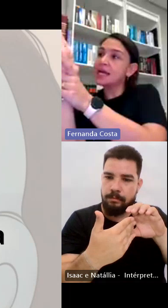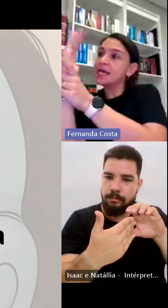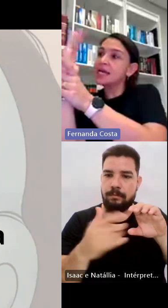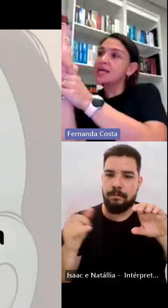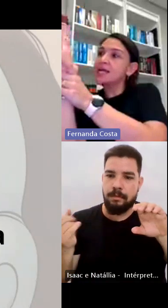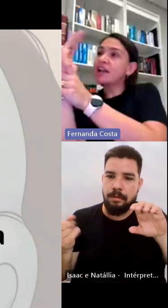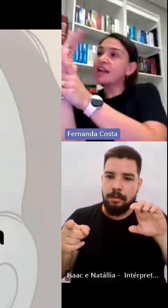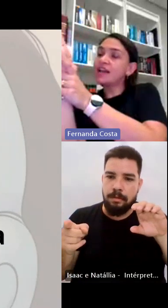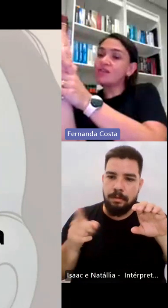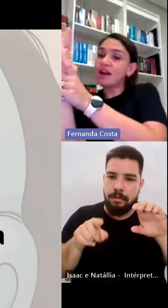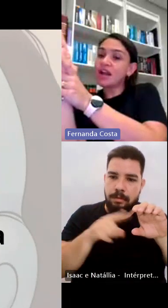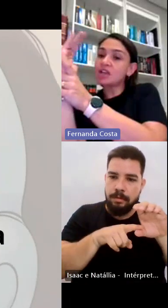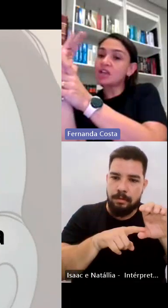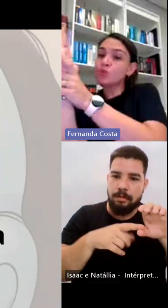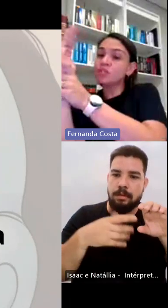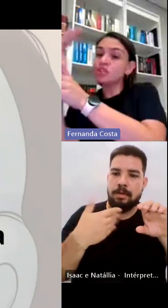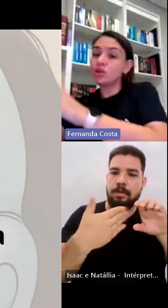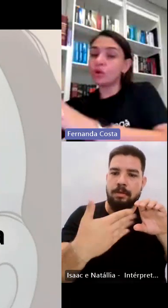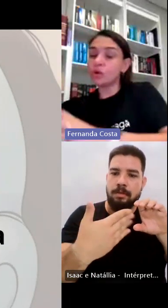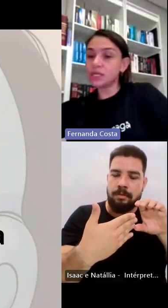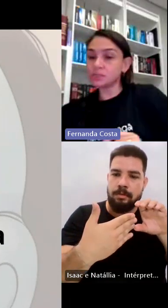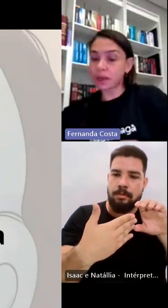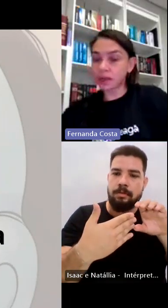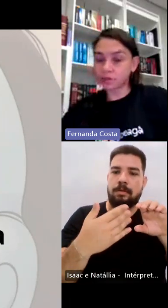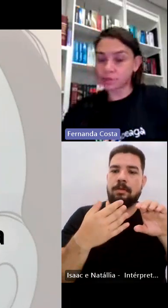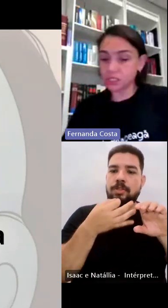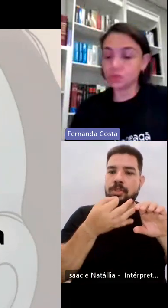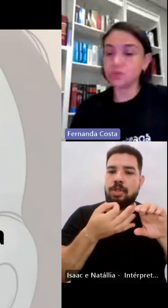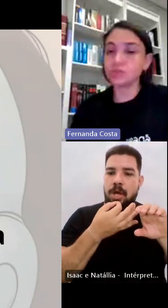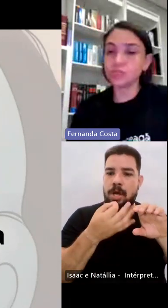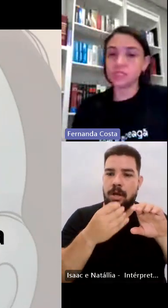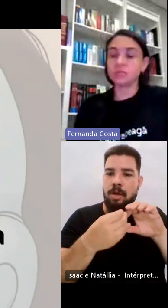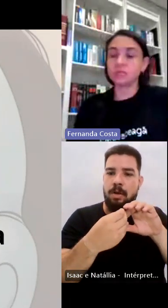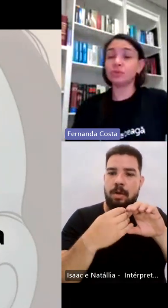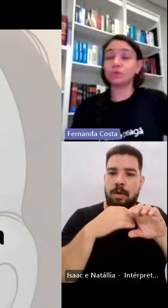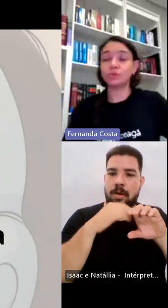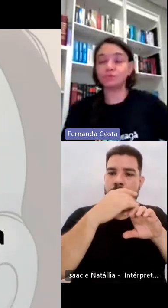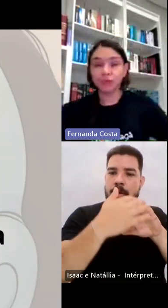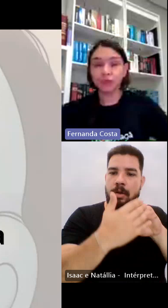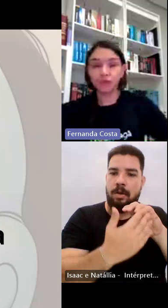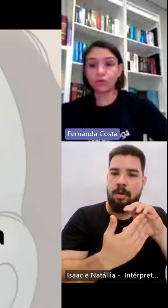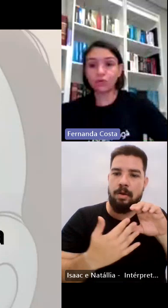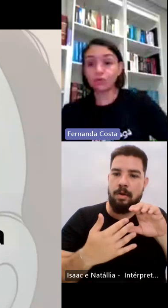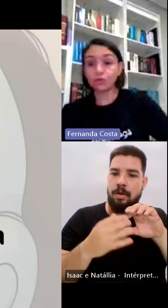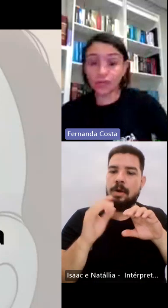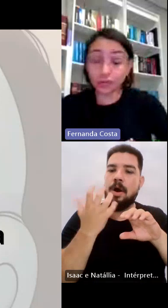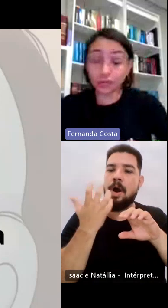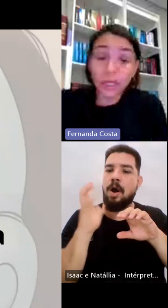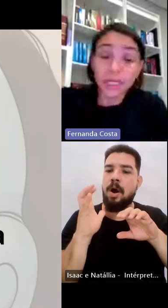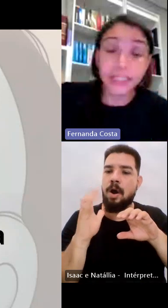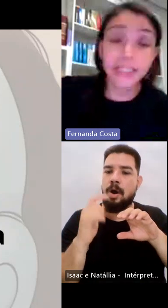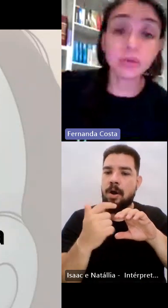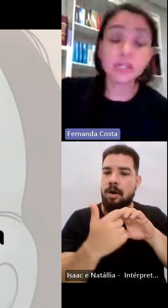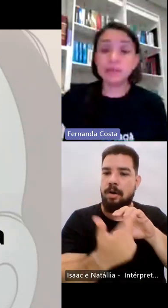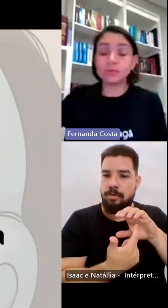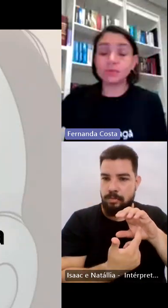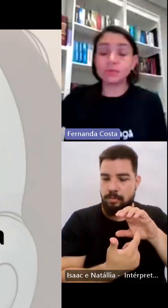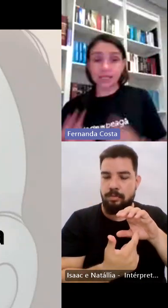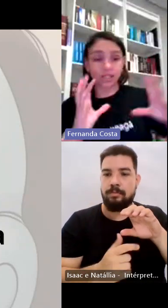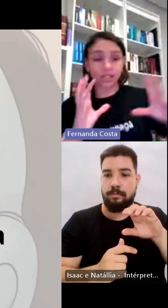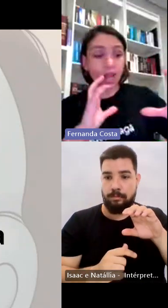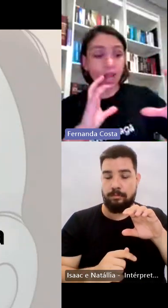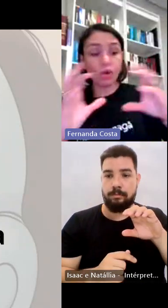vibrar e vai levar as ondas sonoras para os ossículos do ouvido médio. Então, nós